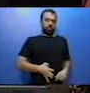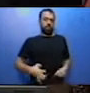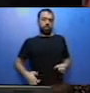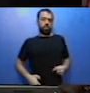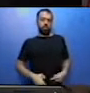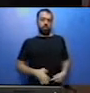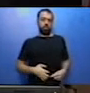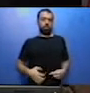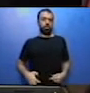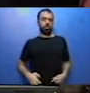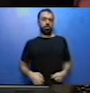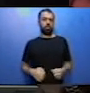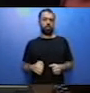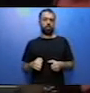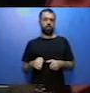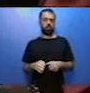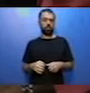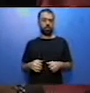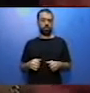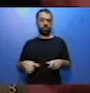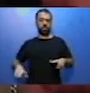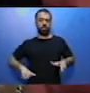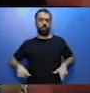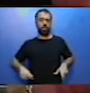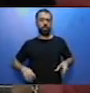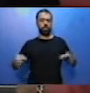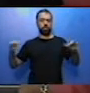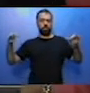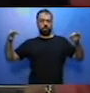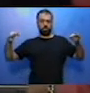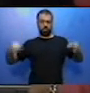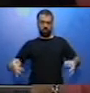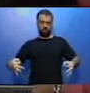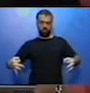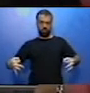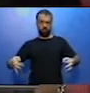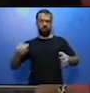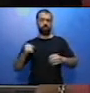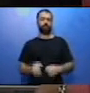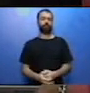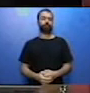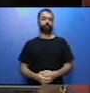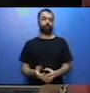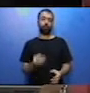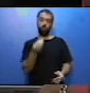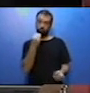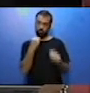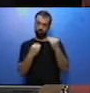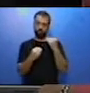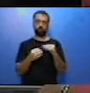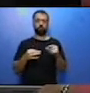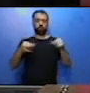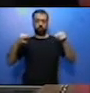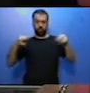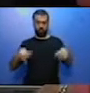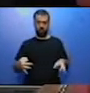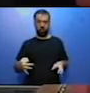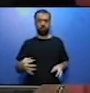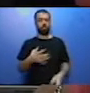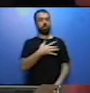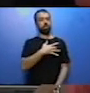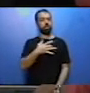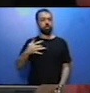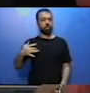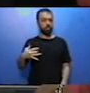então vamos ingerir também as proteínas alimentar-se bem de forma saudável